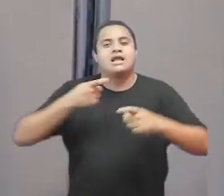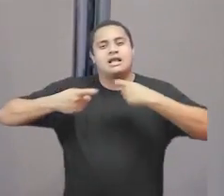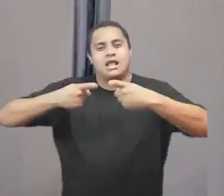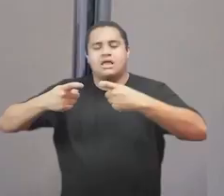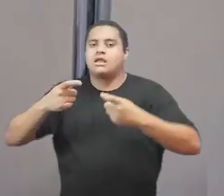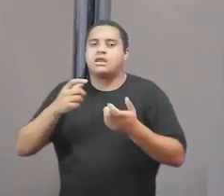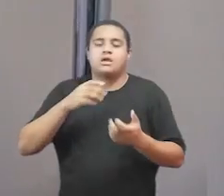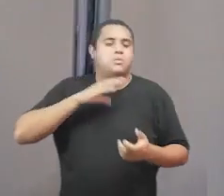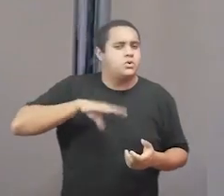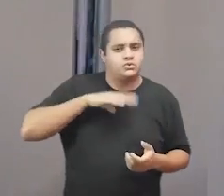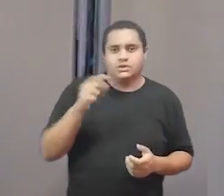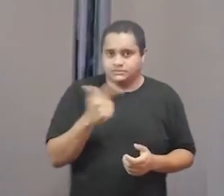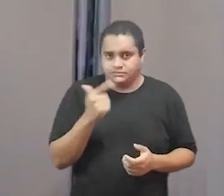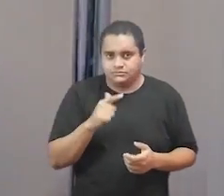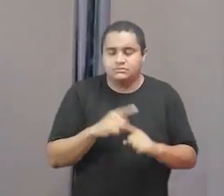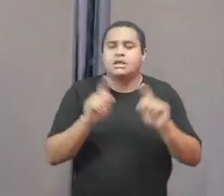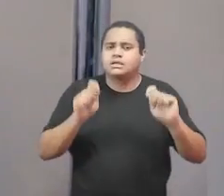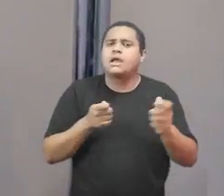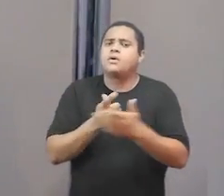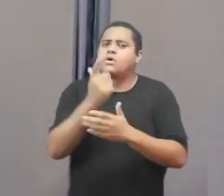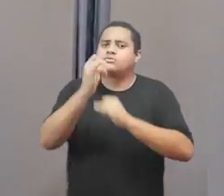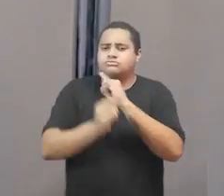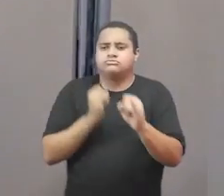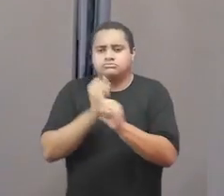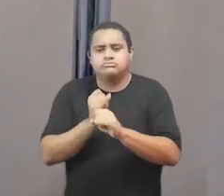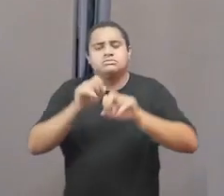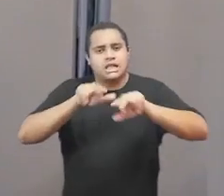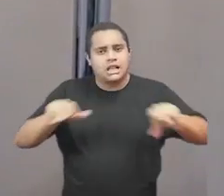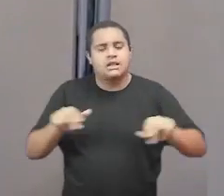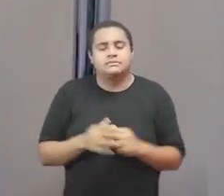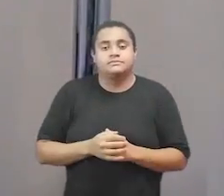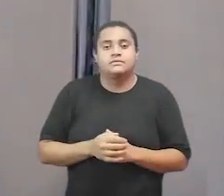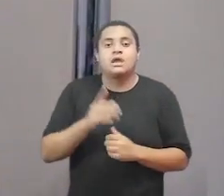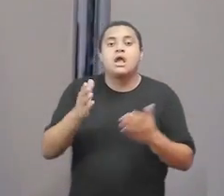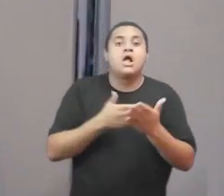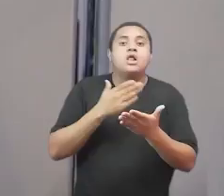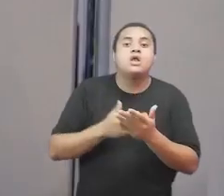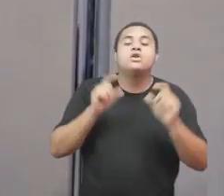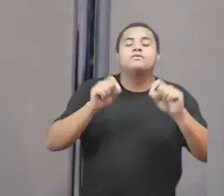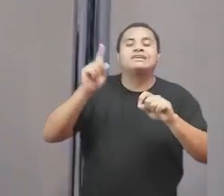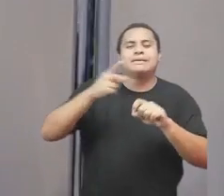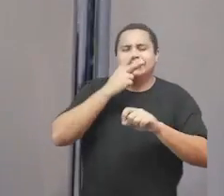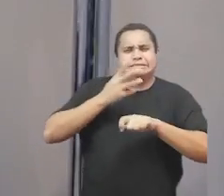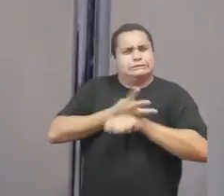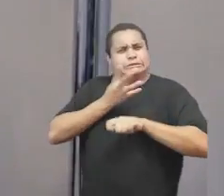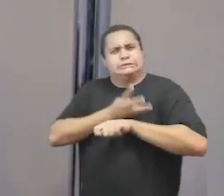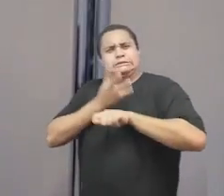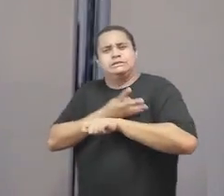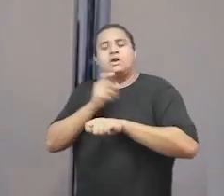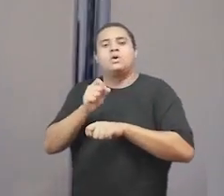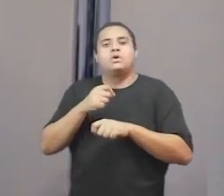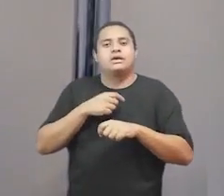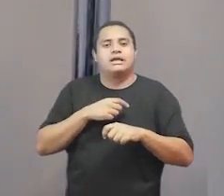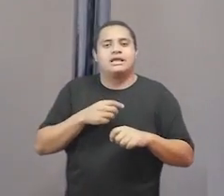não tem em português, até onde eu sei, mas dá para comprar na internet, audiobook, e é um livro apenas sobre resistência, que fala